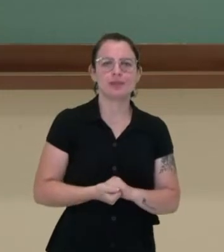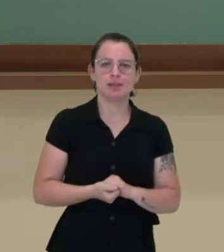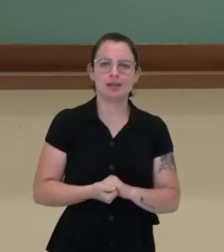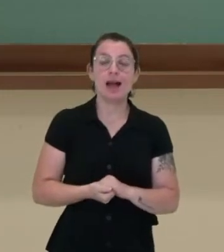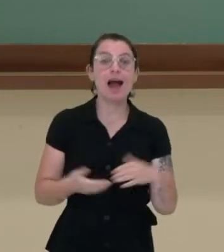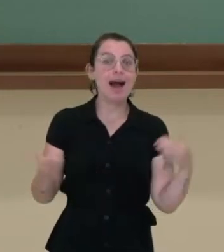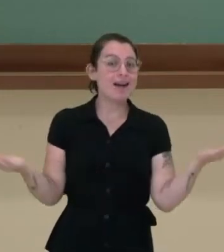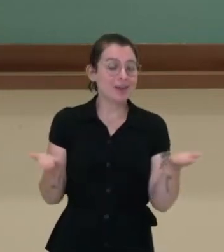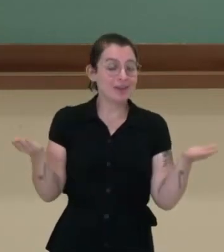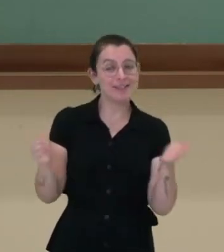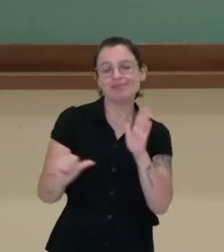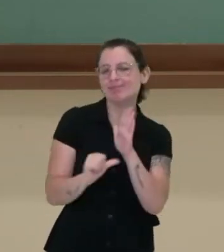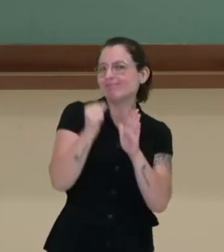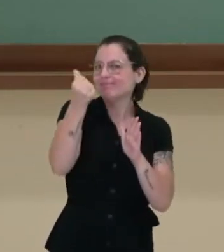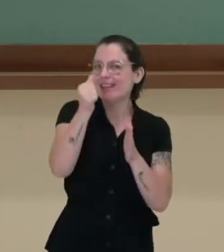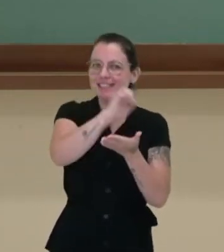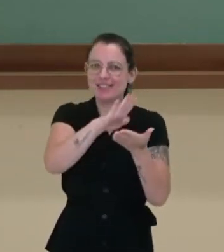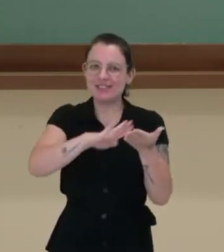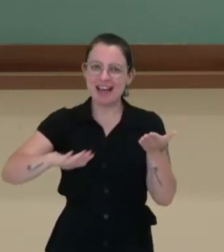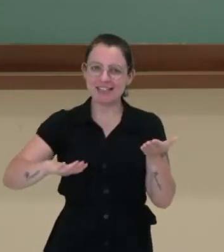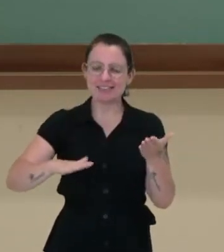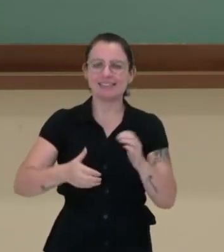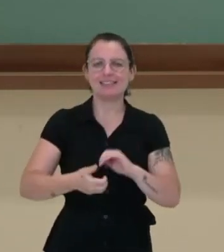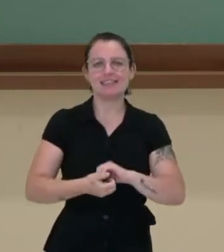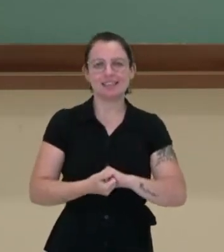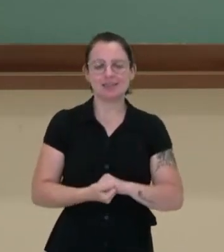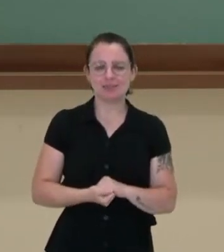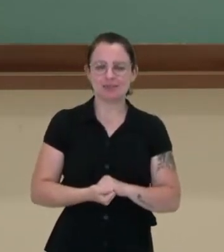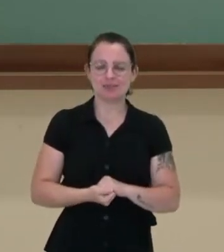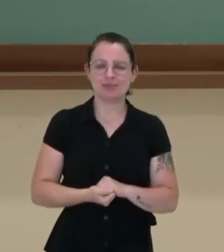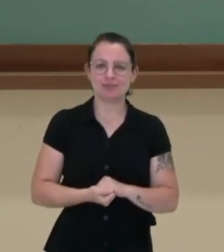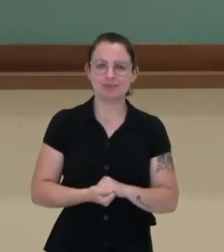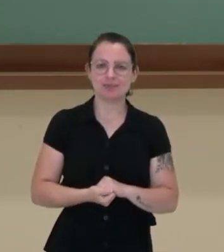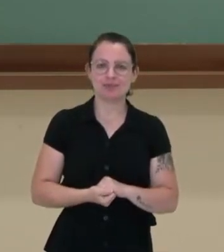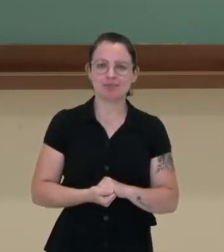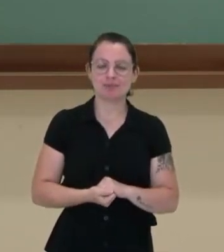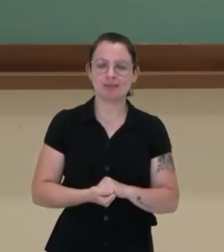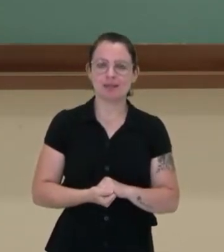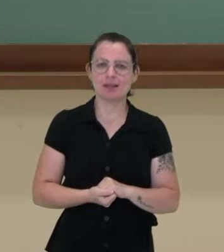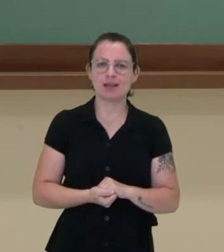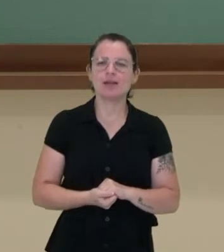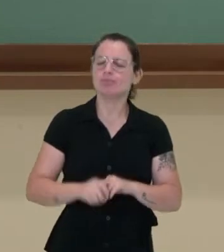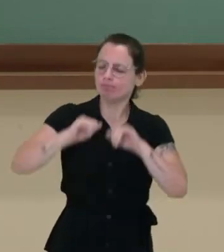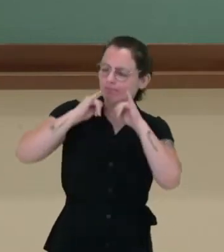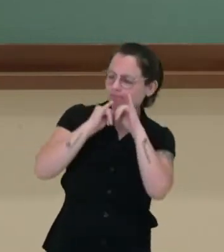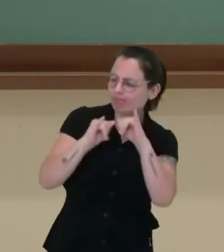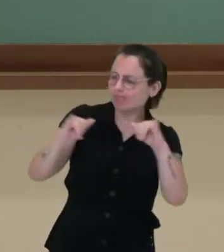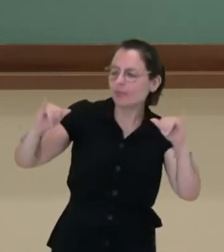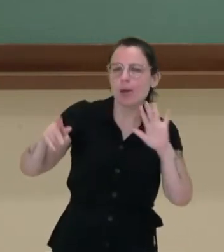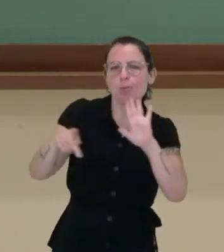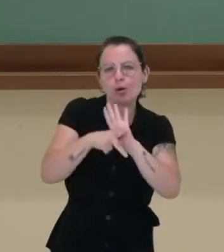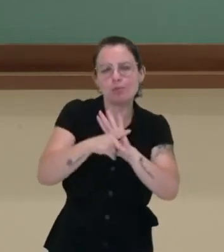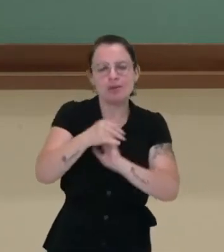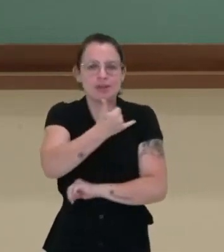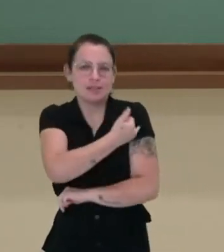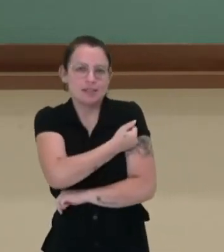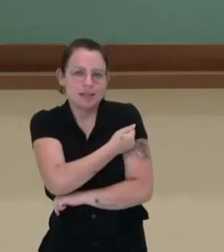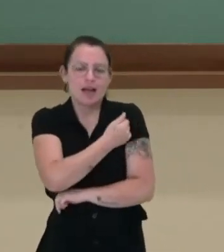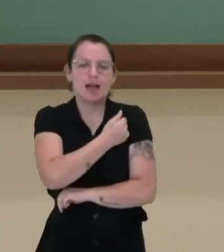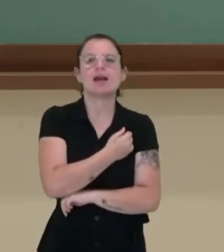então à nossa primeira atividade. Graças às campanhas de vacinação, a poliomielite